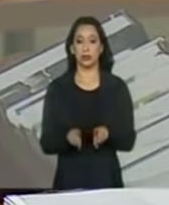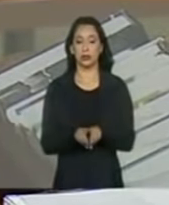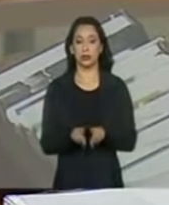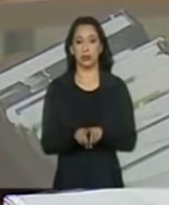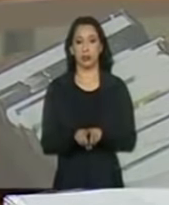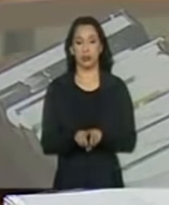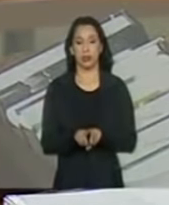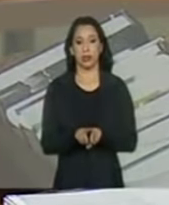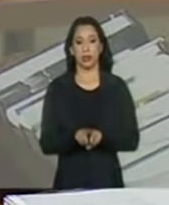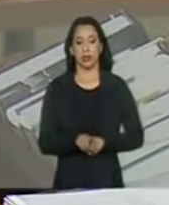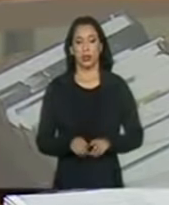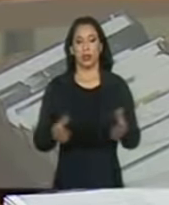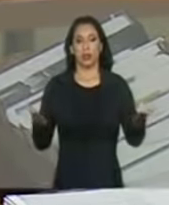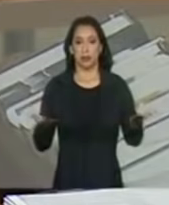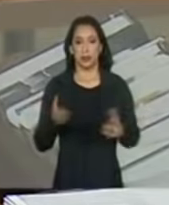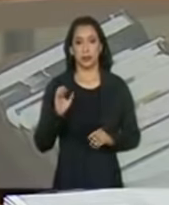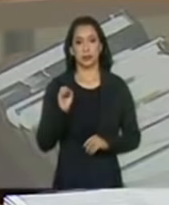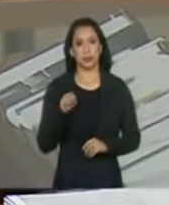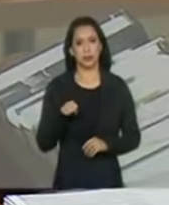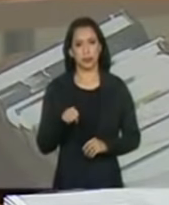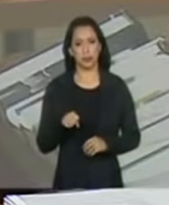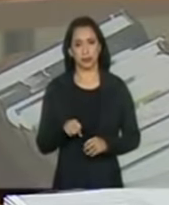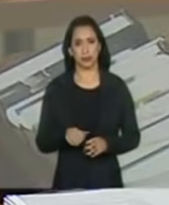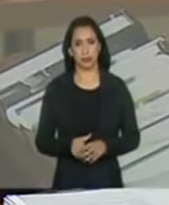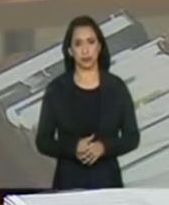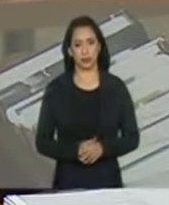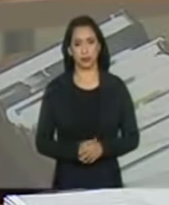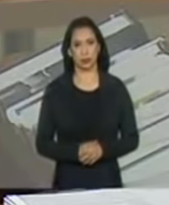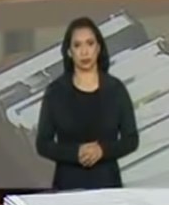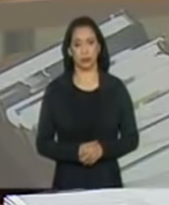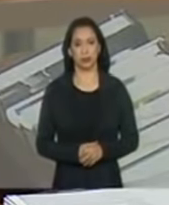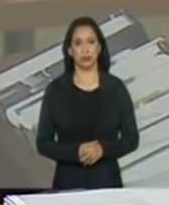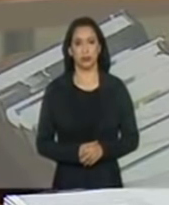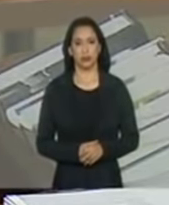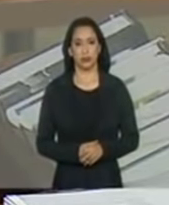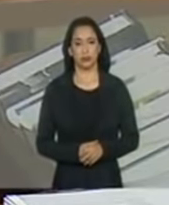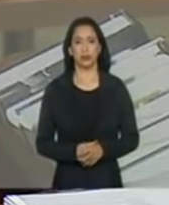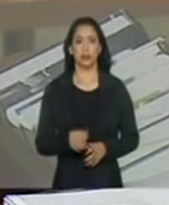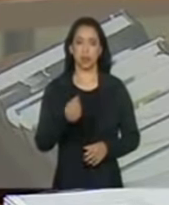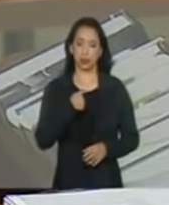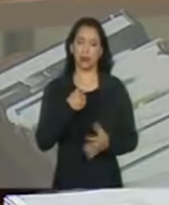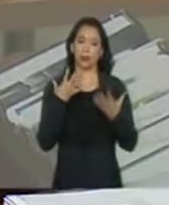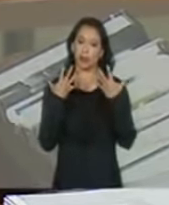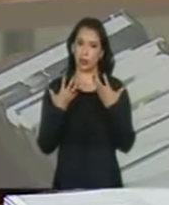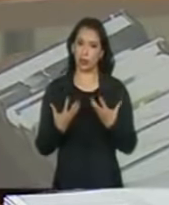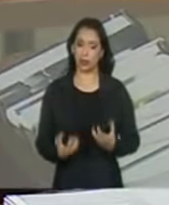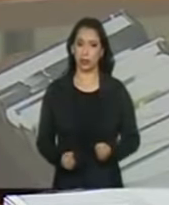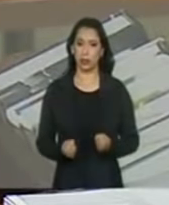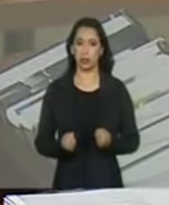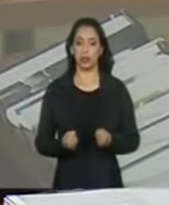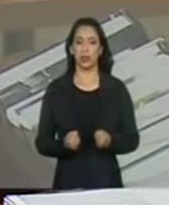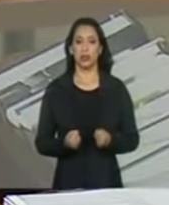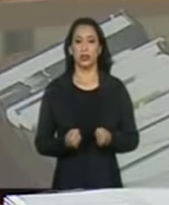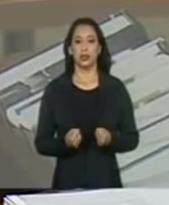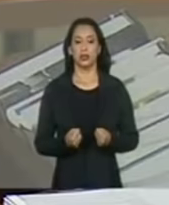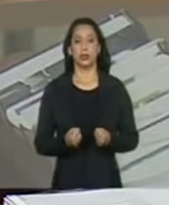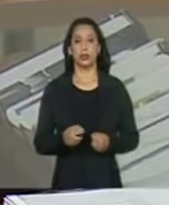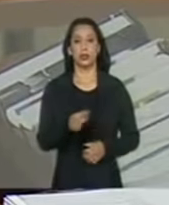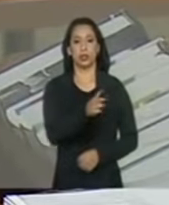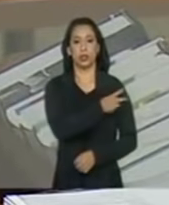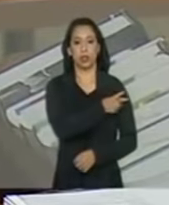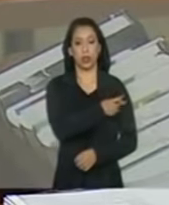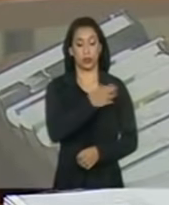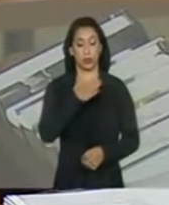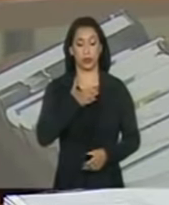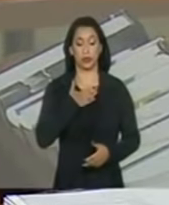pois não agora sim o meio ambiente agora eu estou me cure quando há uma decisão soberana do chefe do meu poder